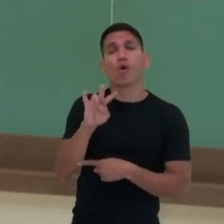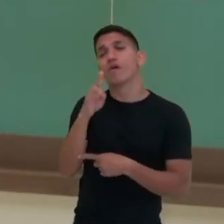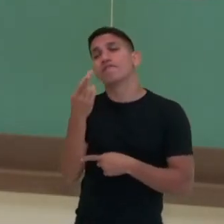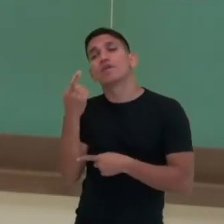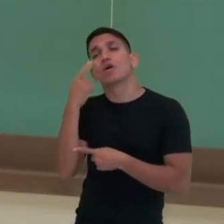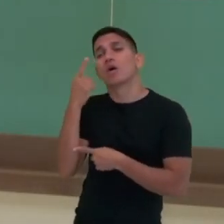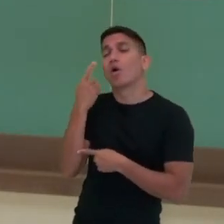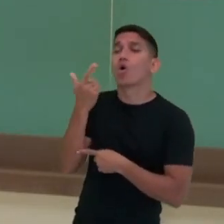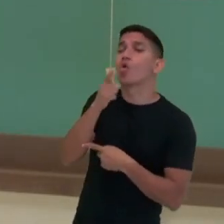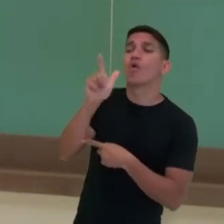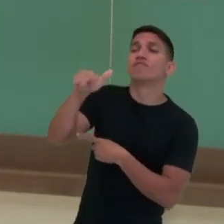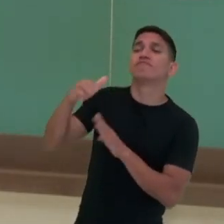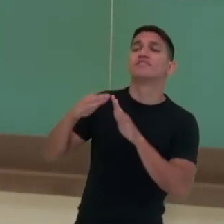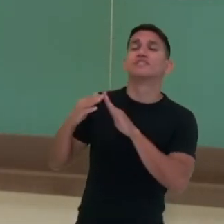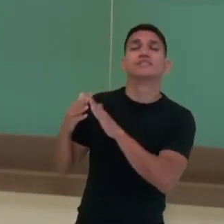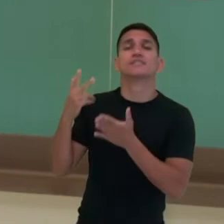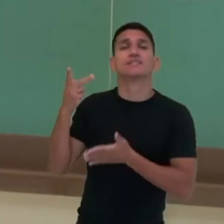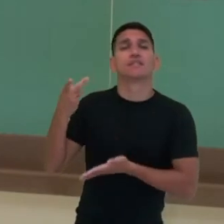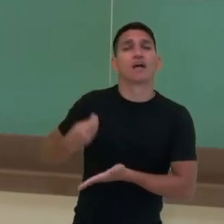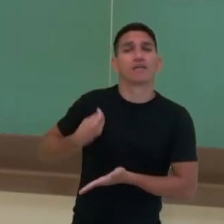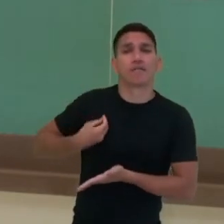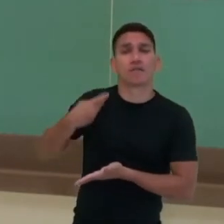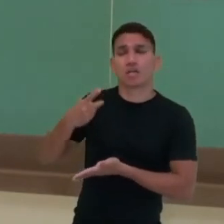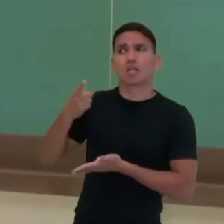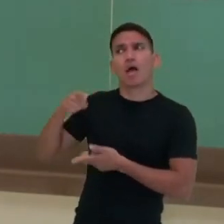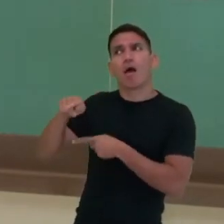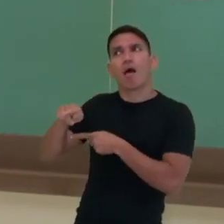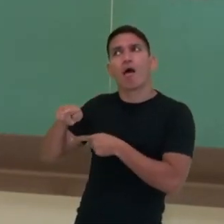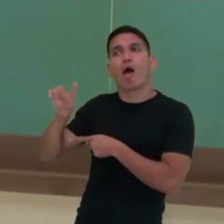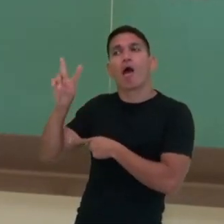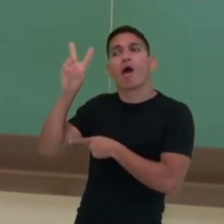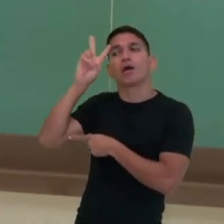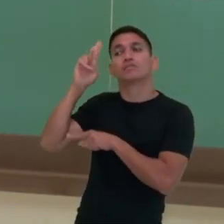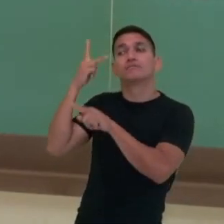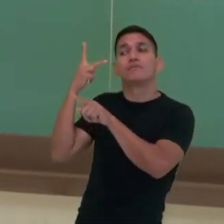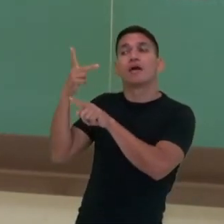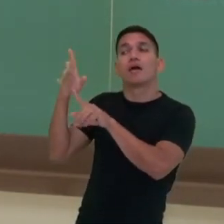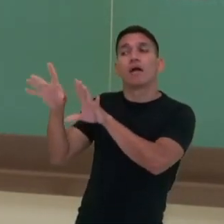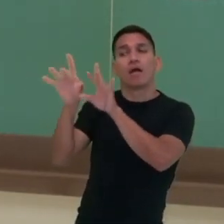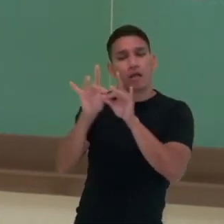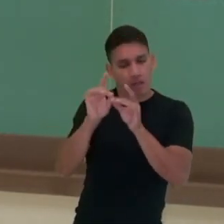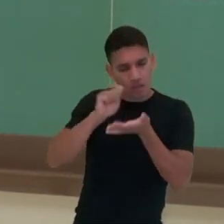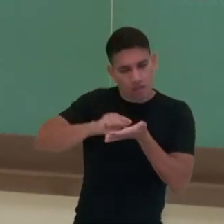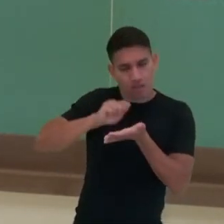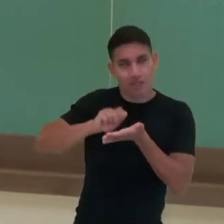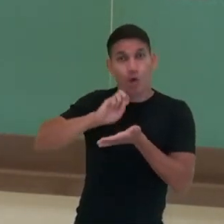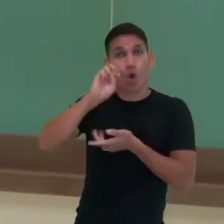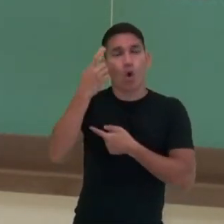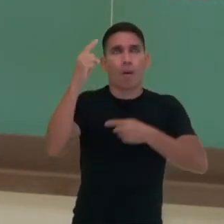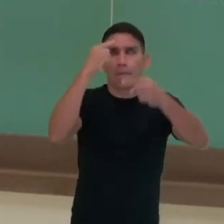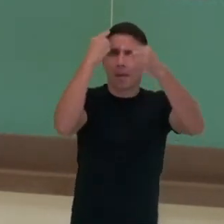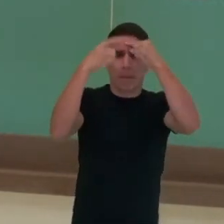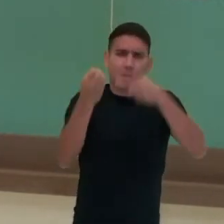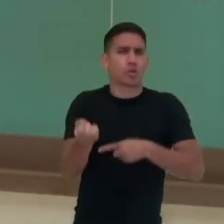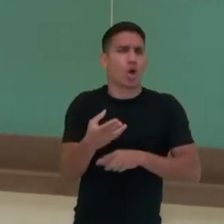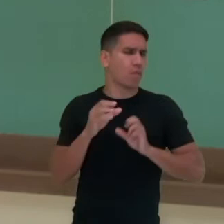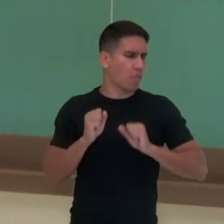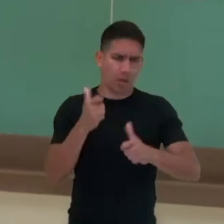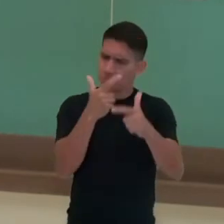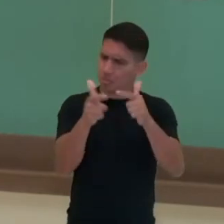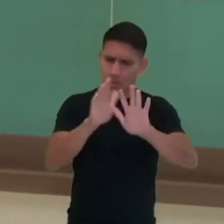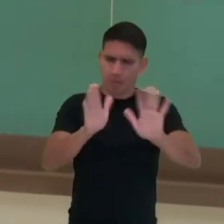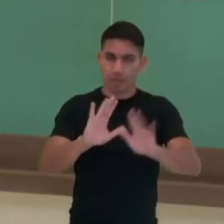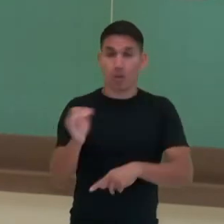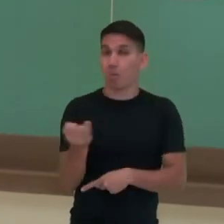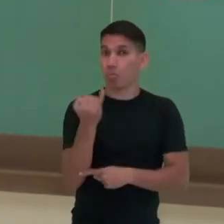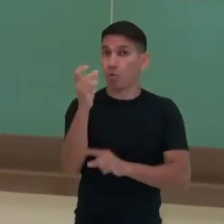conhecido, de um vizinho, enfim. E aí, transformar essa história, né? Ou criar uma totalmente nova, não tem problema. O